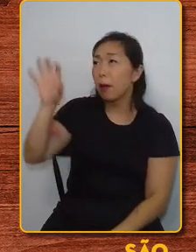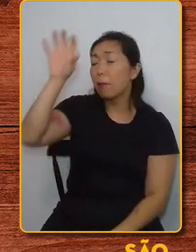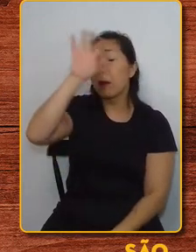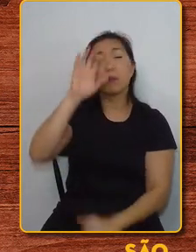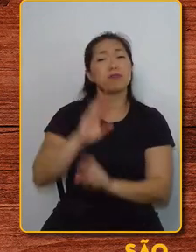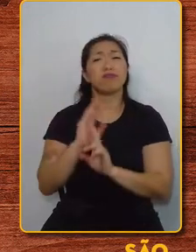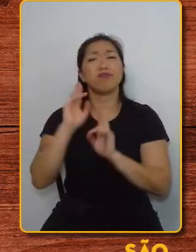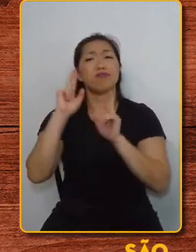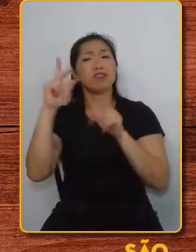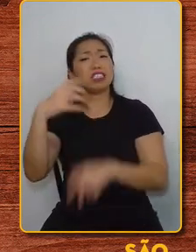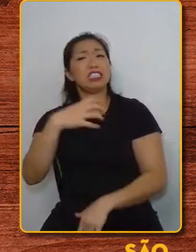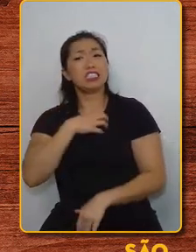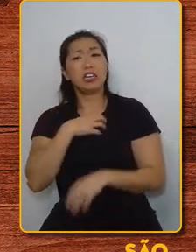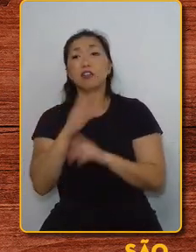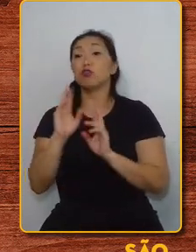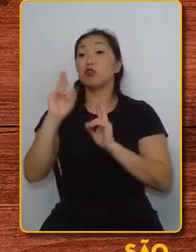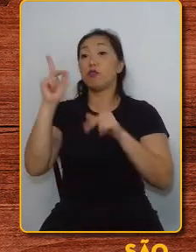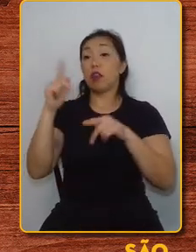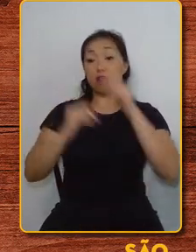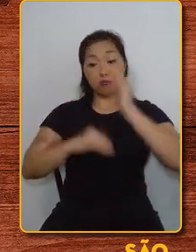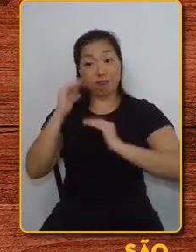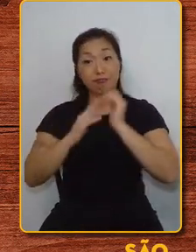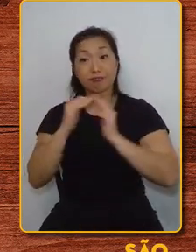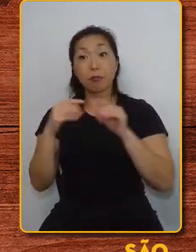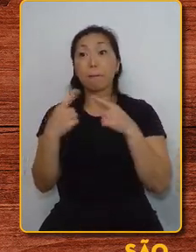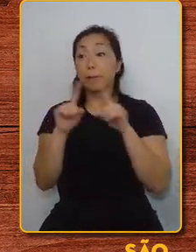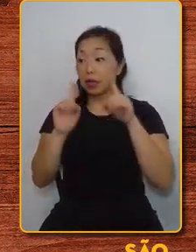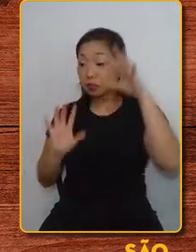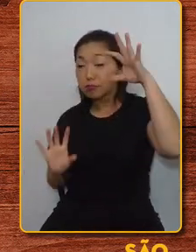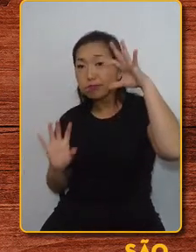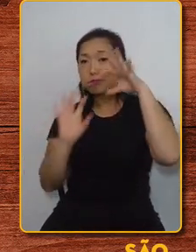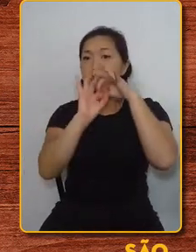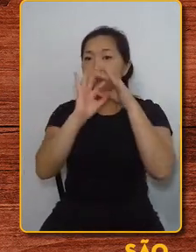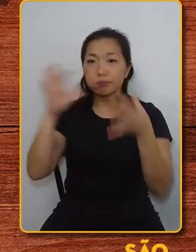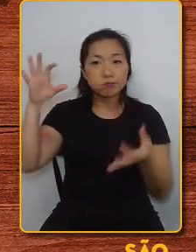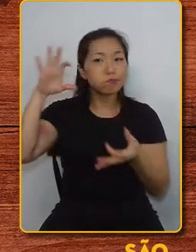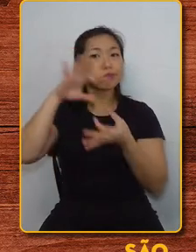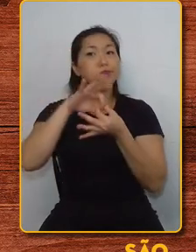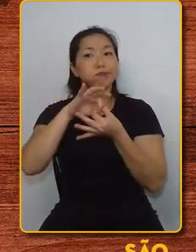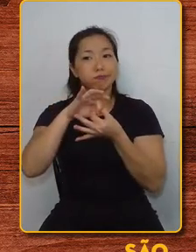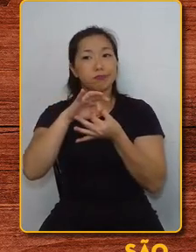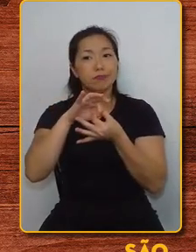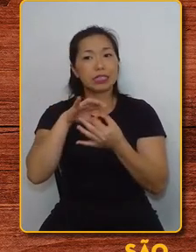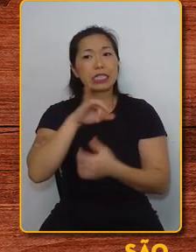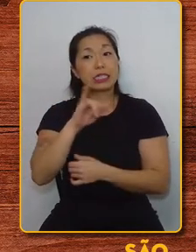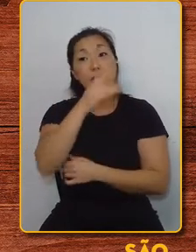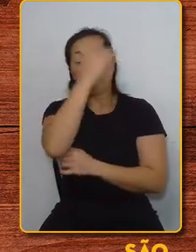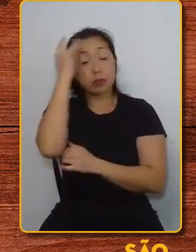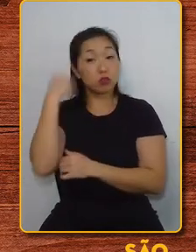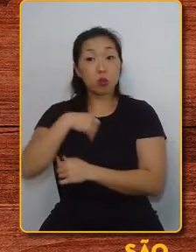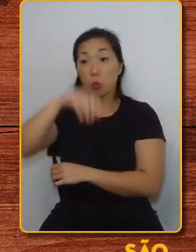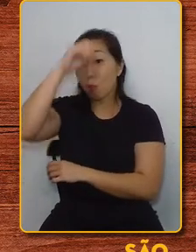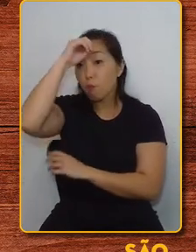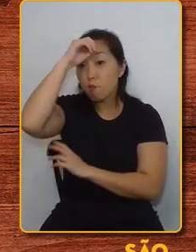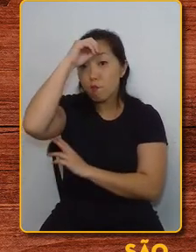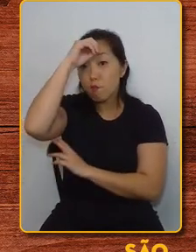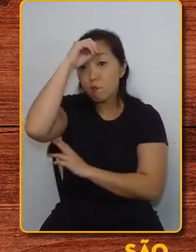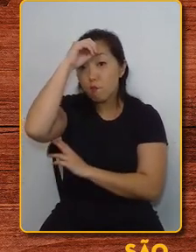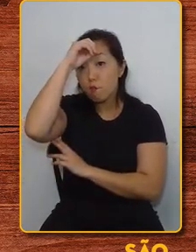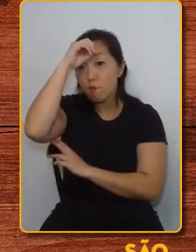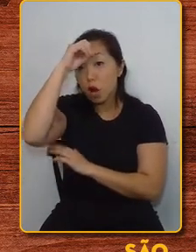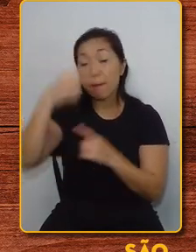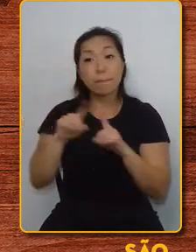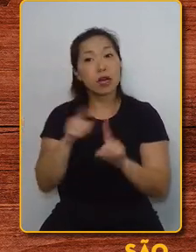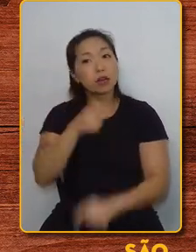produzir e, ao mesmo tempo, com essa unidade, né? Então, acho que quem não é introduzido no assunto e assiste o filme do Silvio